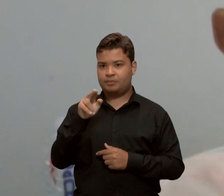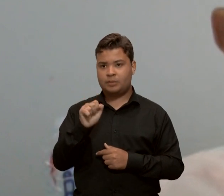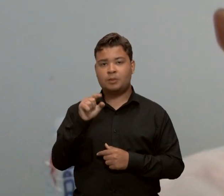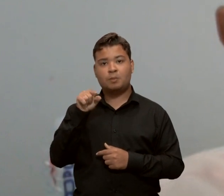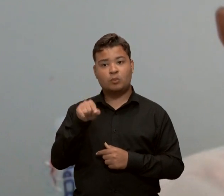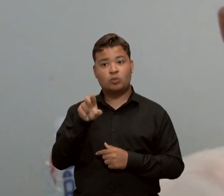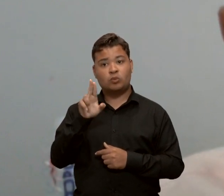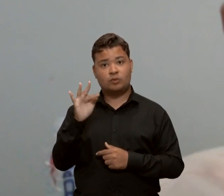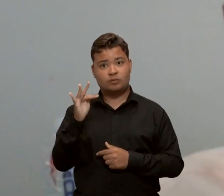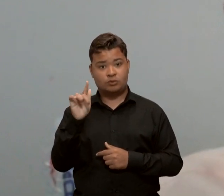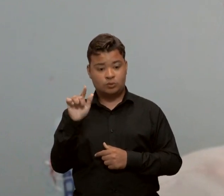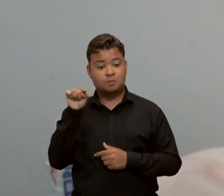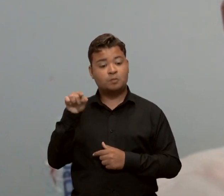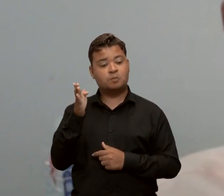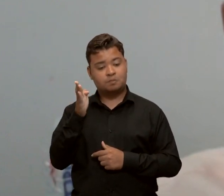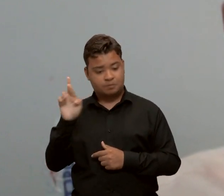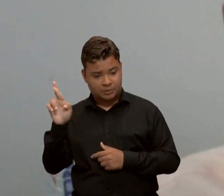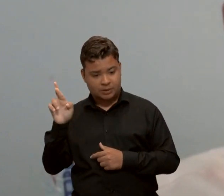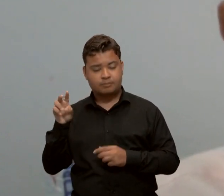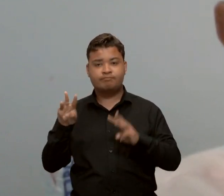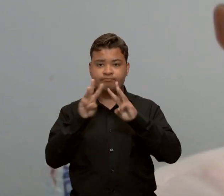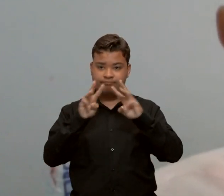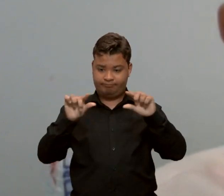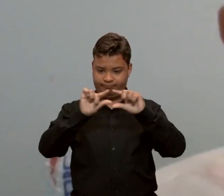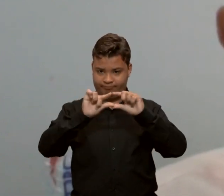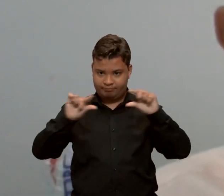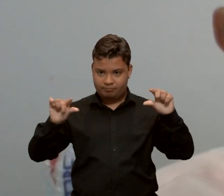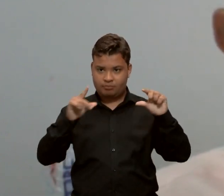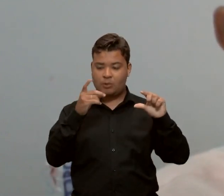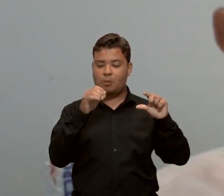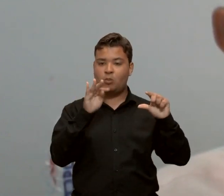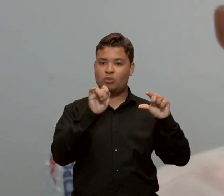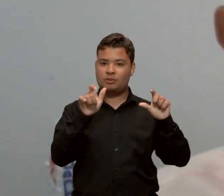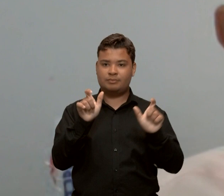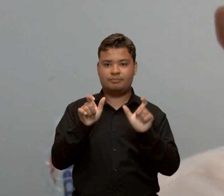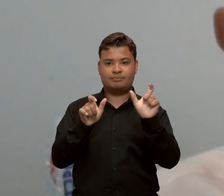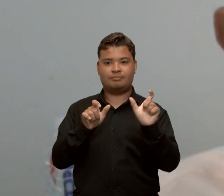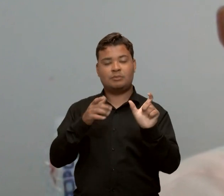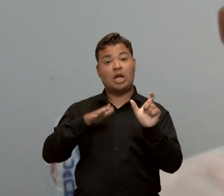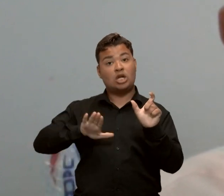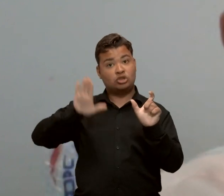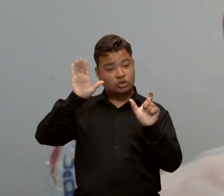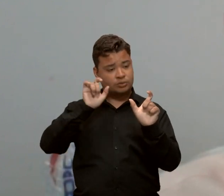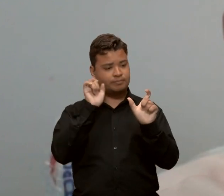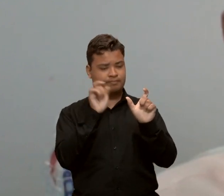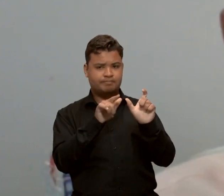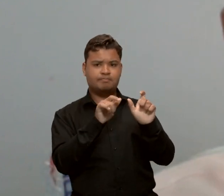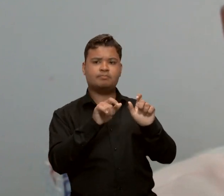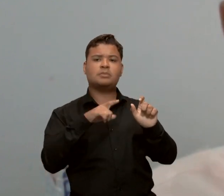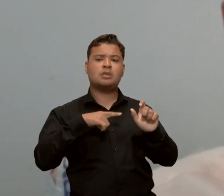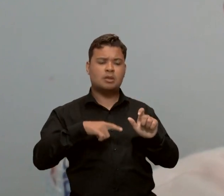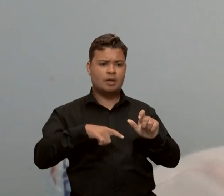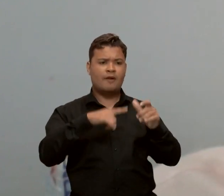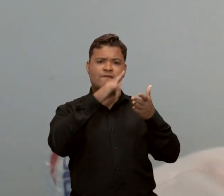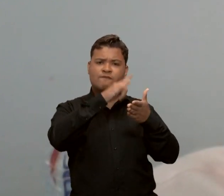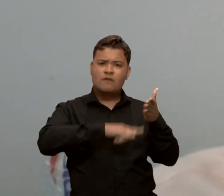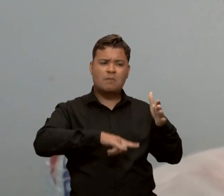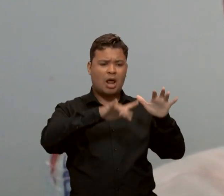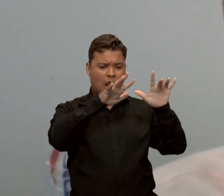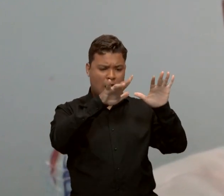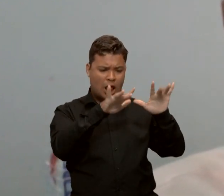www.institutoverbena.ufg.br, vai lá no portal do candidato, preenche todos aqueles formulários que ali estão, tem